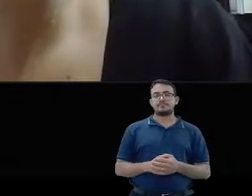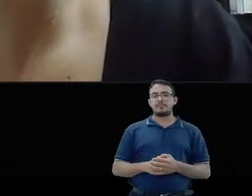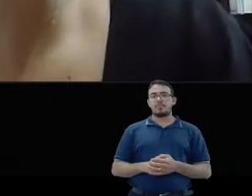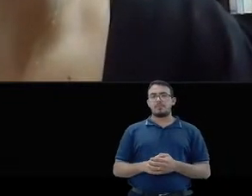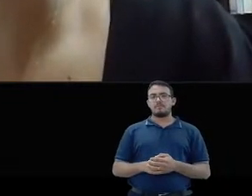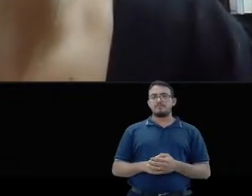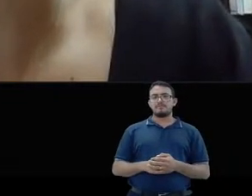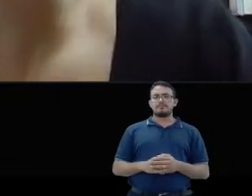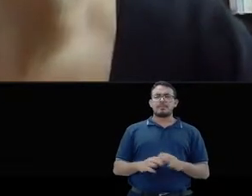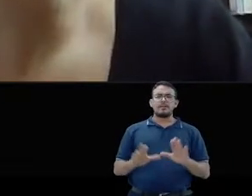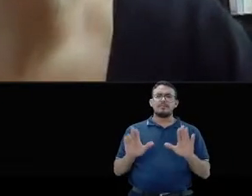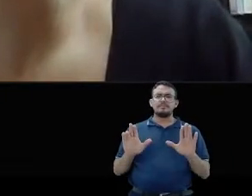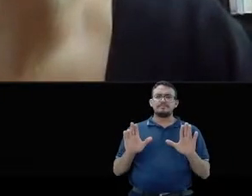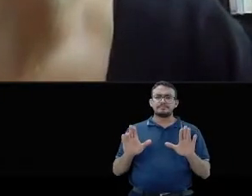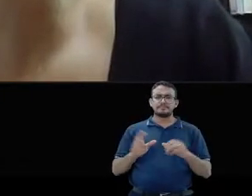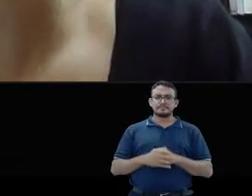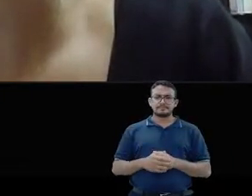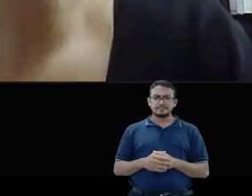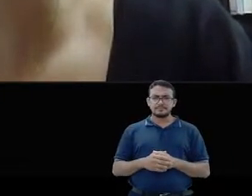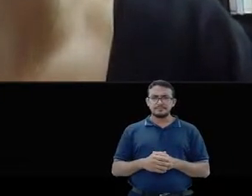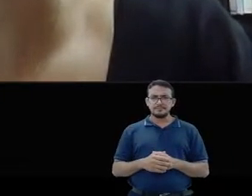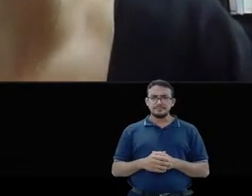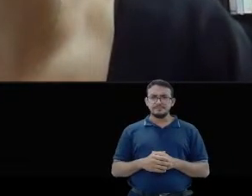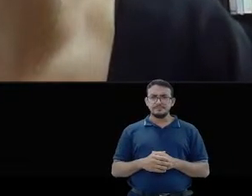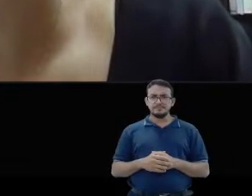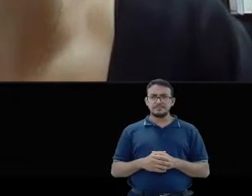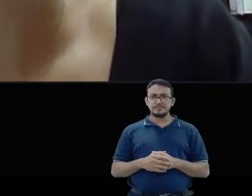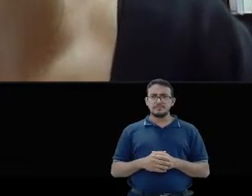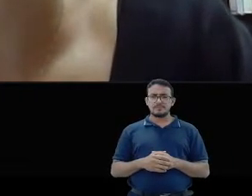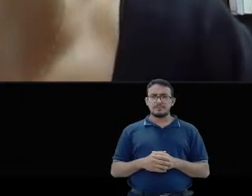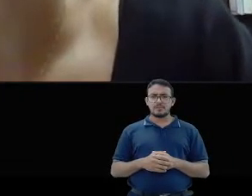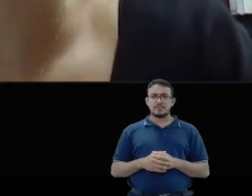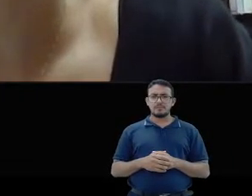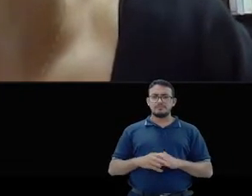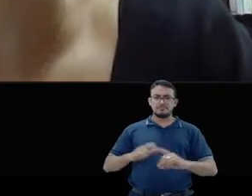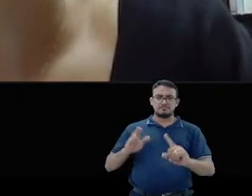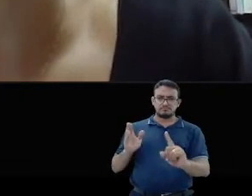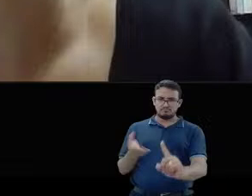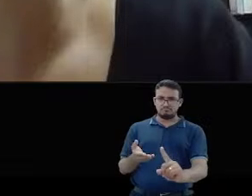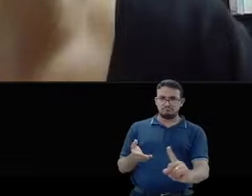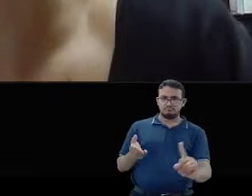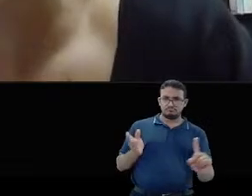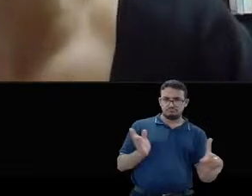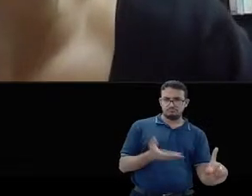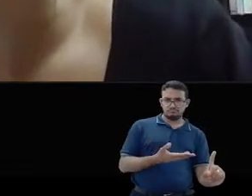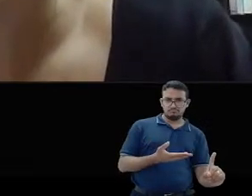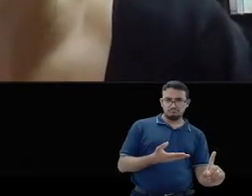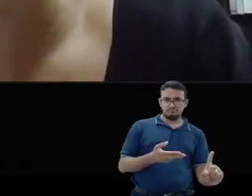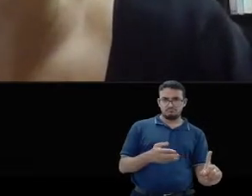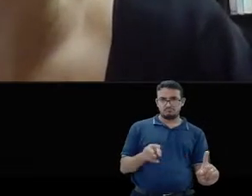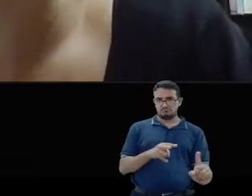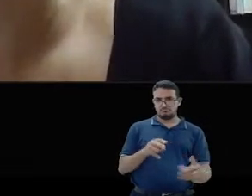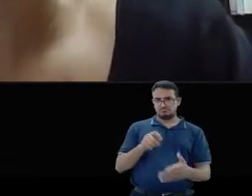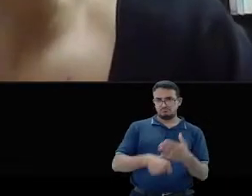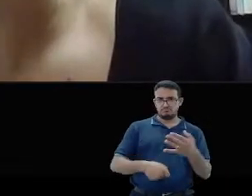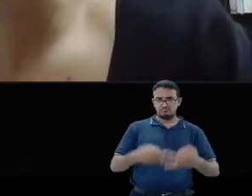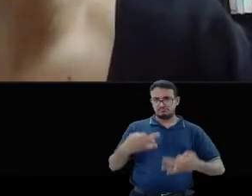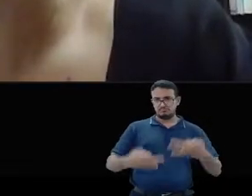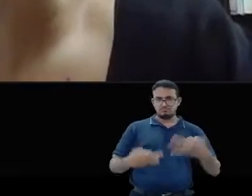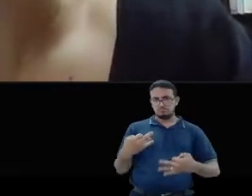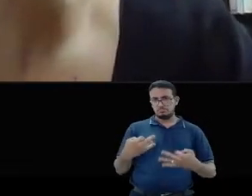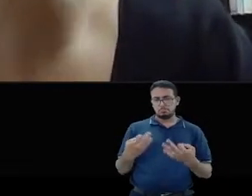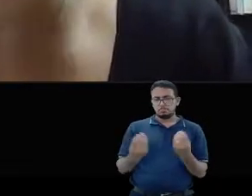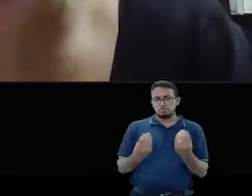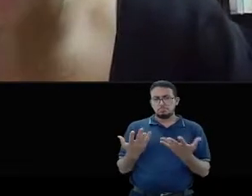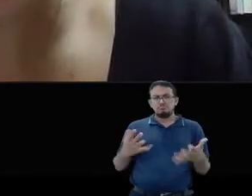que em que pese, né, a relação jurídica entre as rés fosse de prestação de serviços, o acidente de trânsito